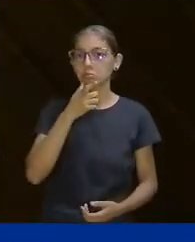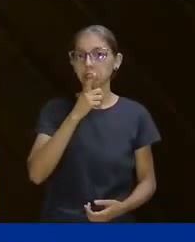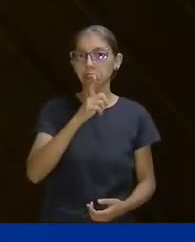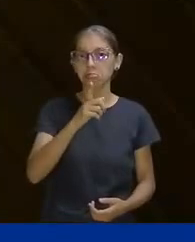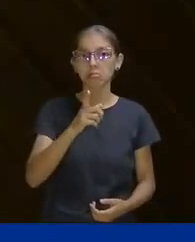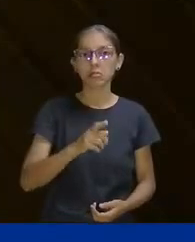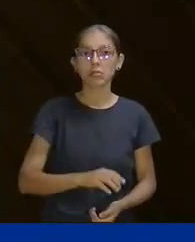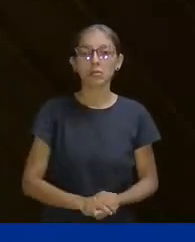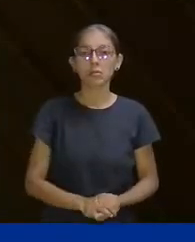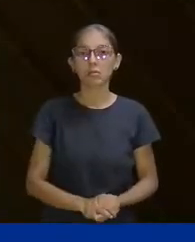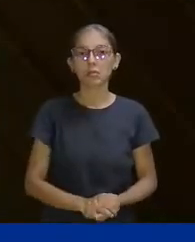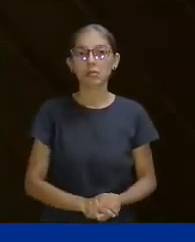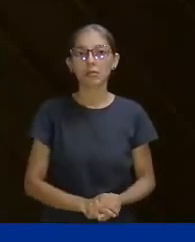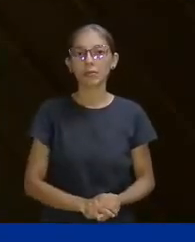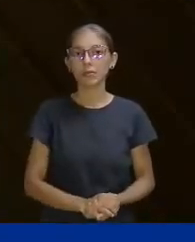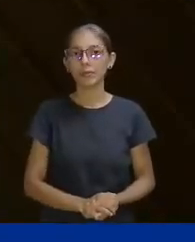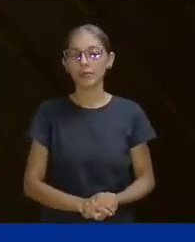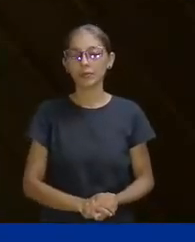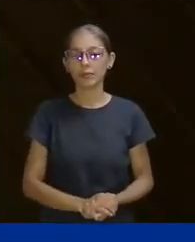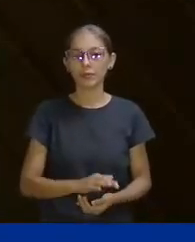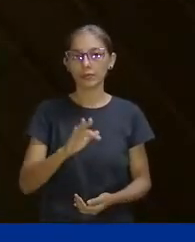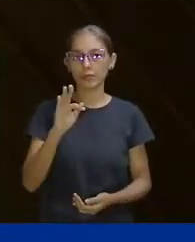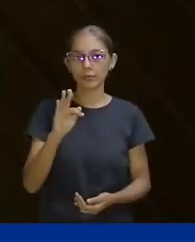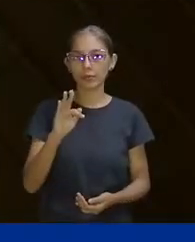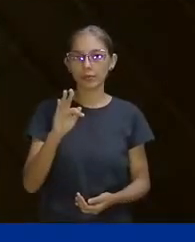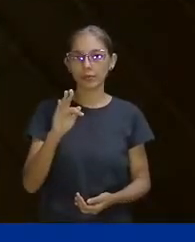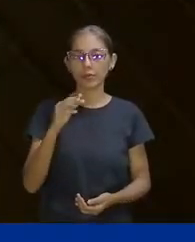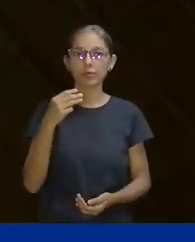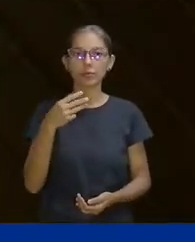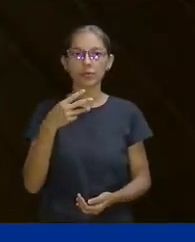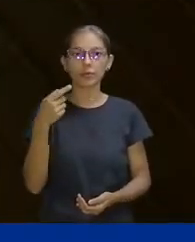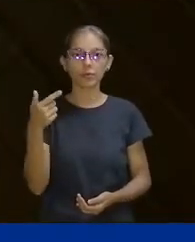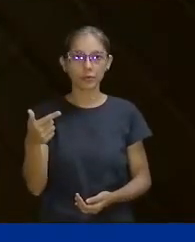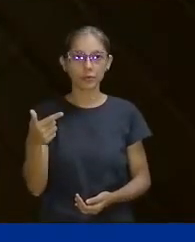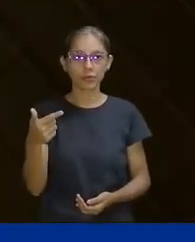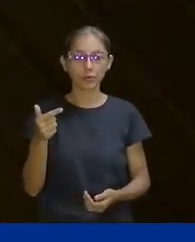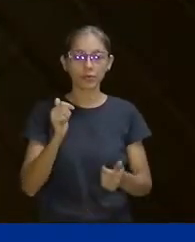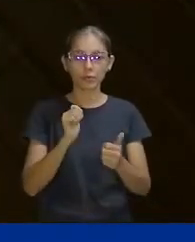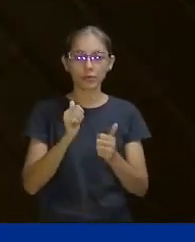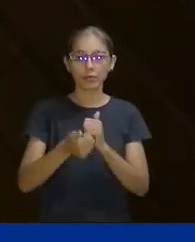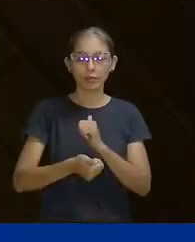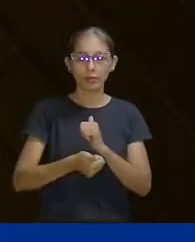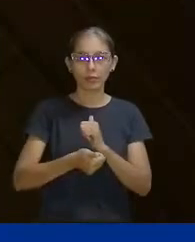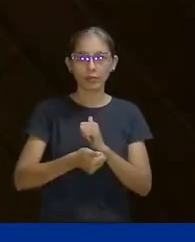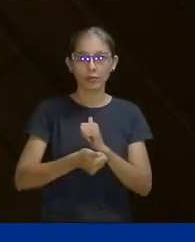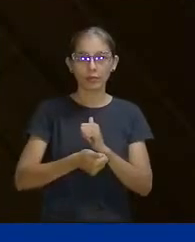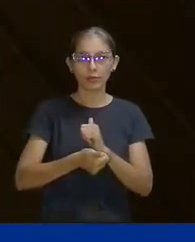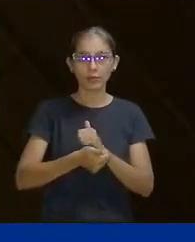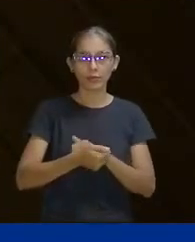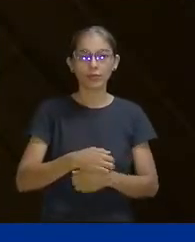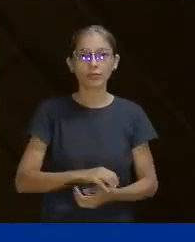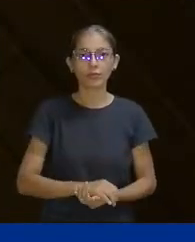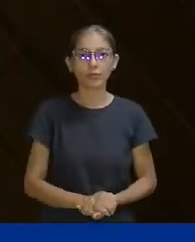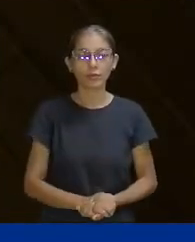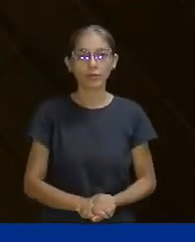7,74 metros na classe F32, atletas com paralisia cerebral.